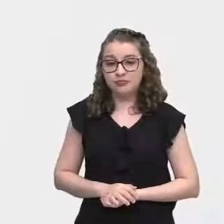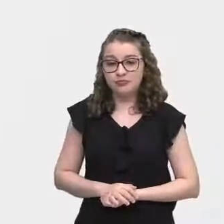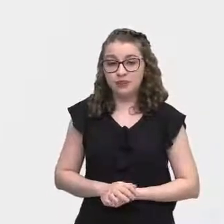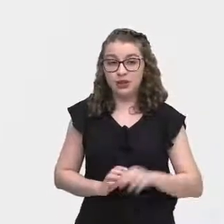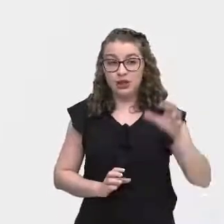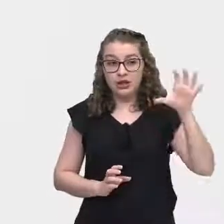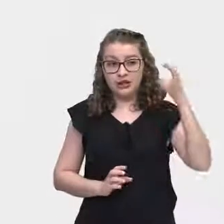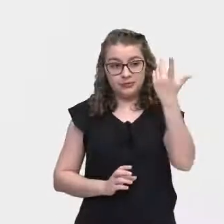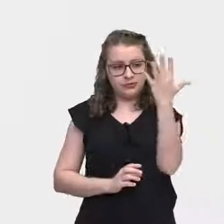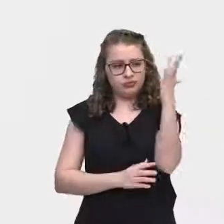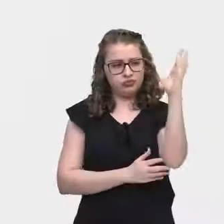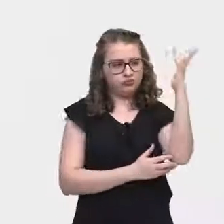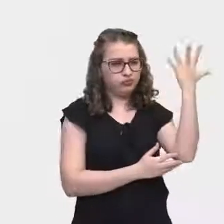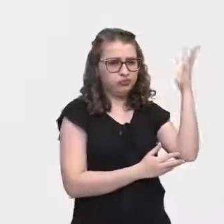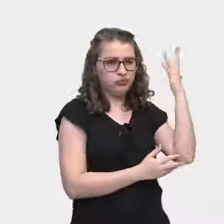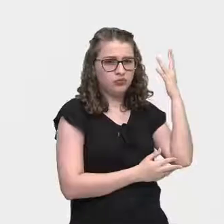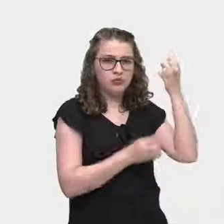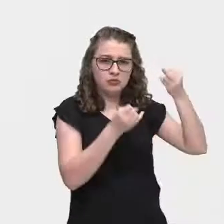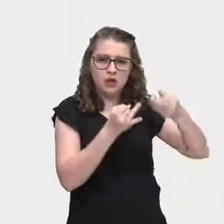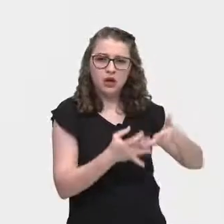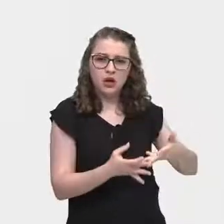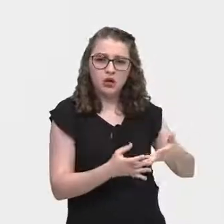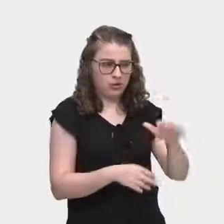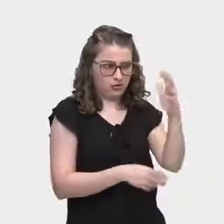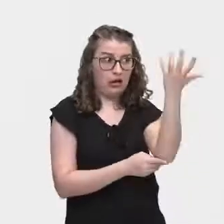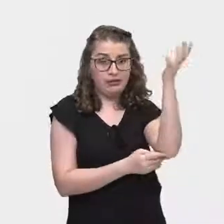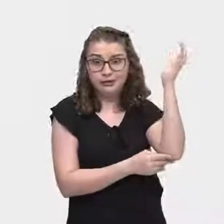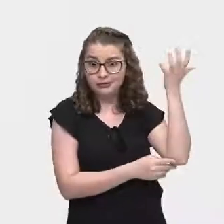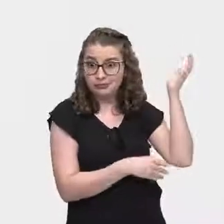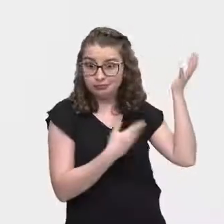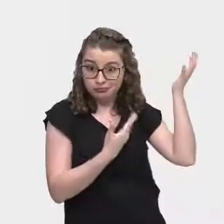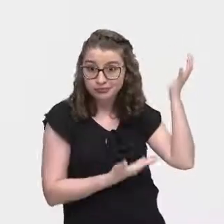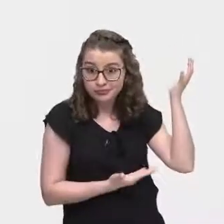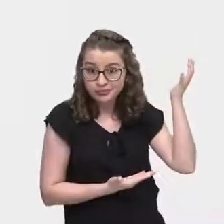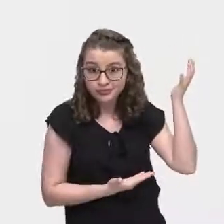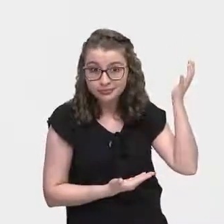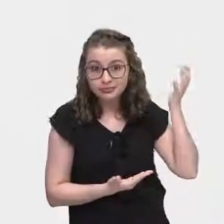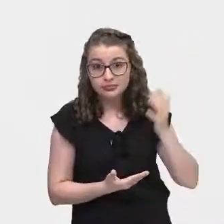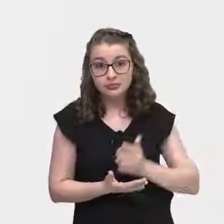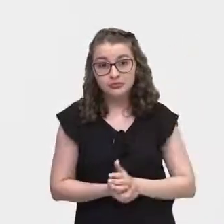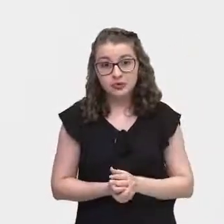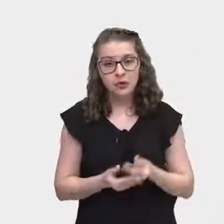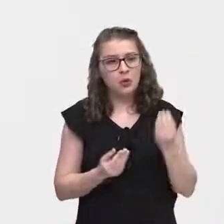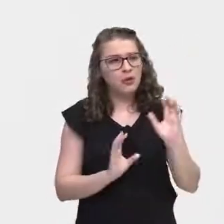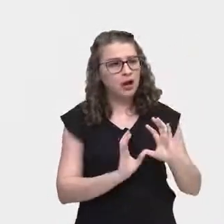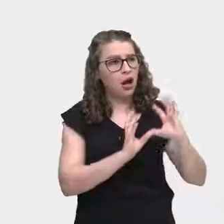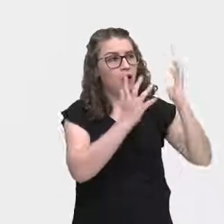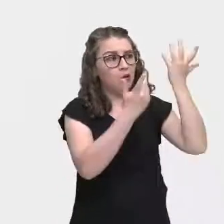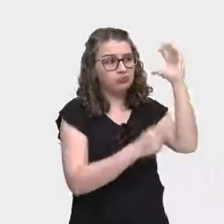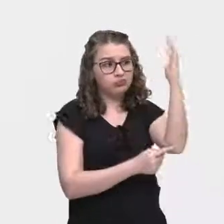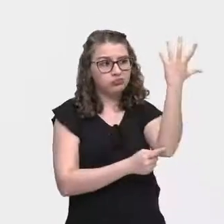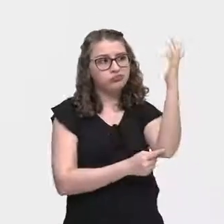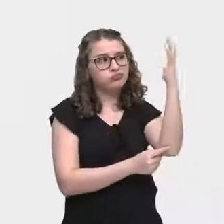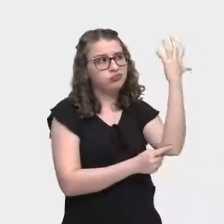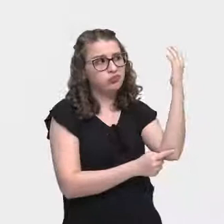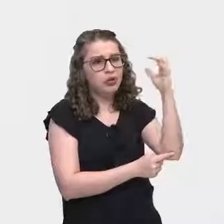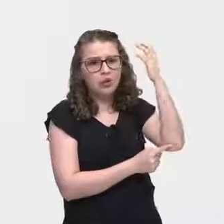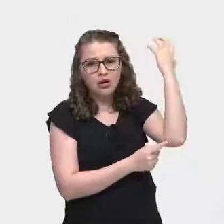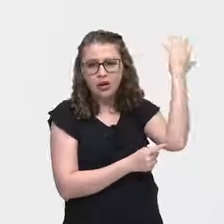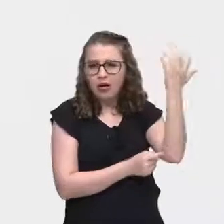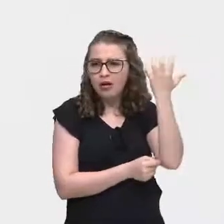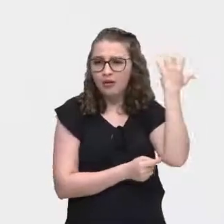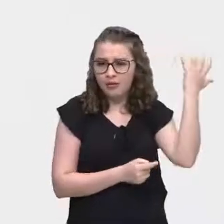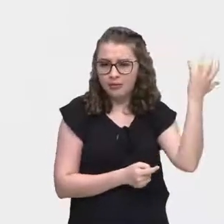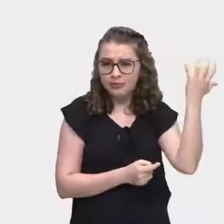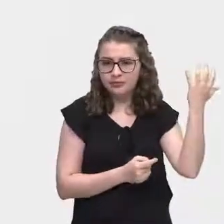ela busca explicar e compreender o quê? A natureza. Natureza, né? As coisas que estão na natureza. Os fenômenos na natureza.